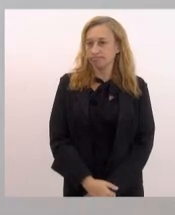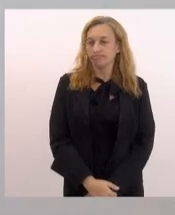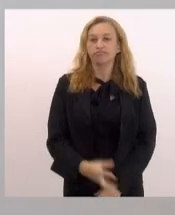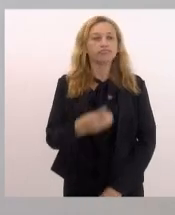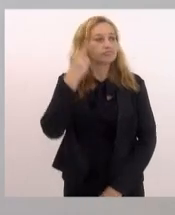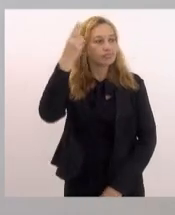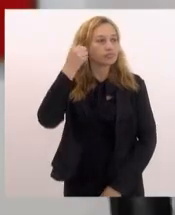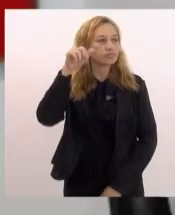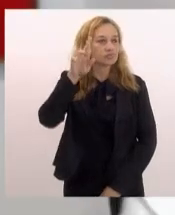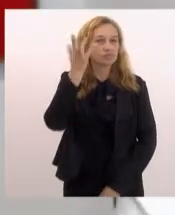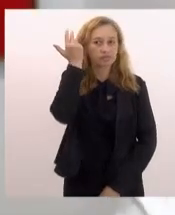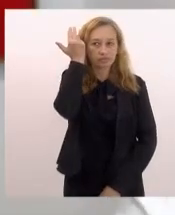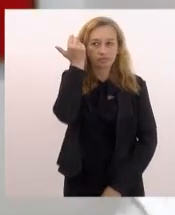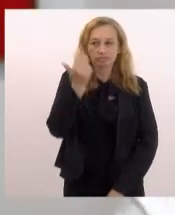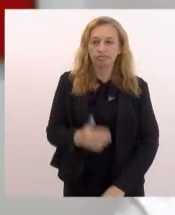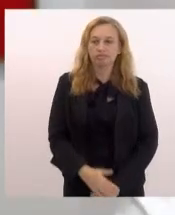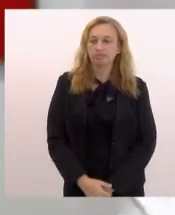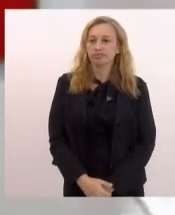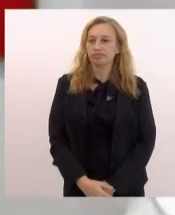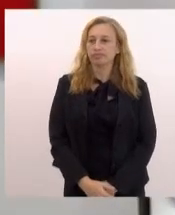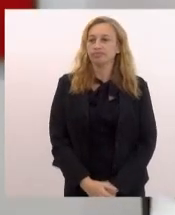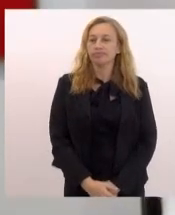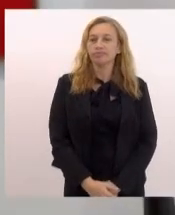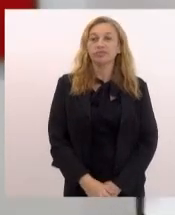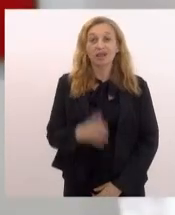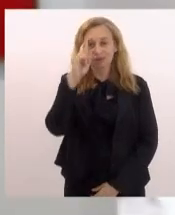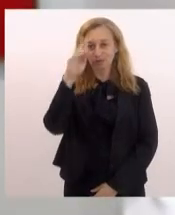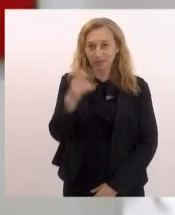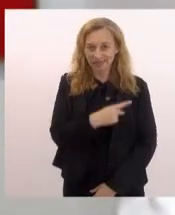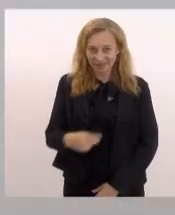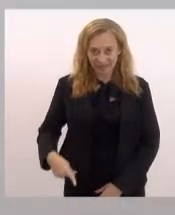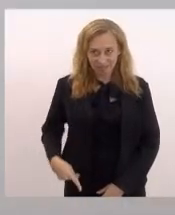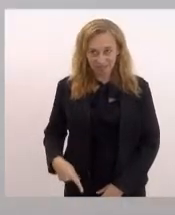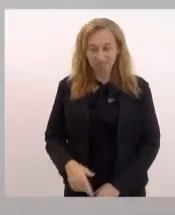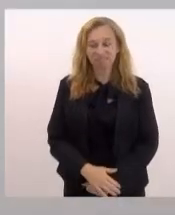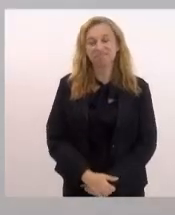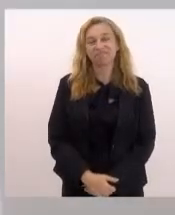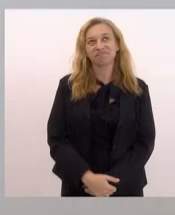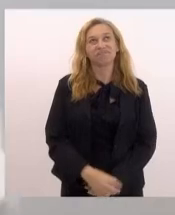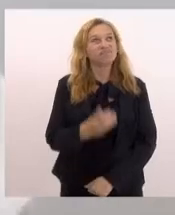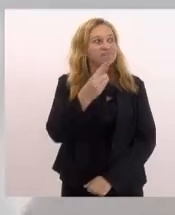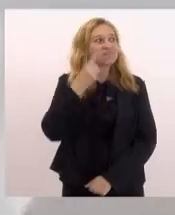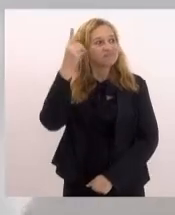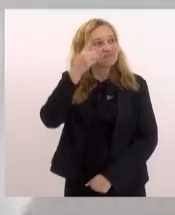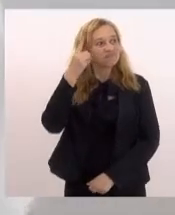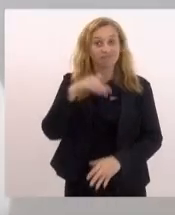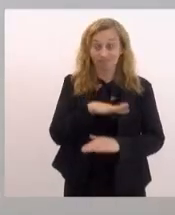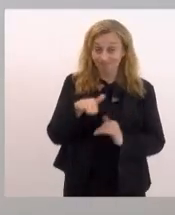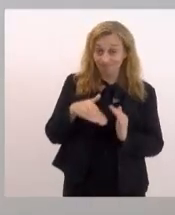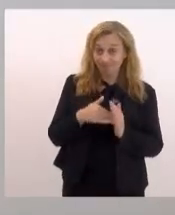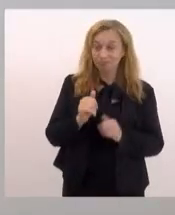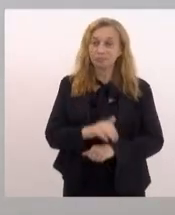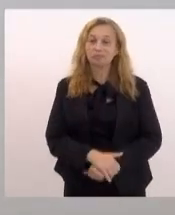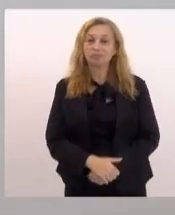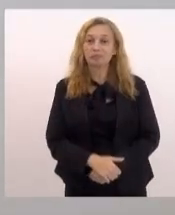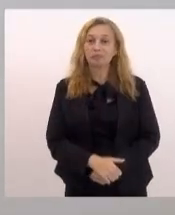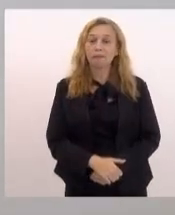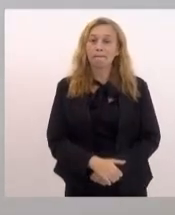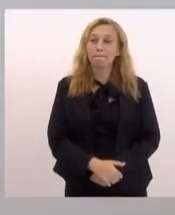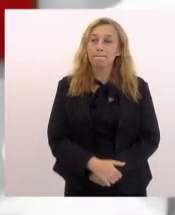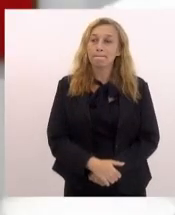Deputado Eliomar Coelho. Senhor presidente, senhoras deputadas, senhores deputados, bom,